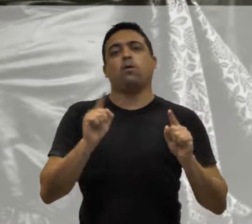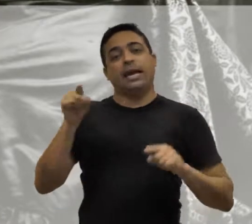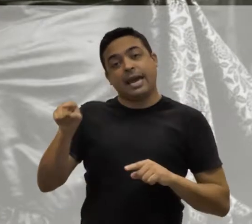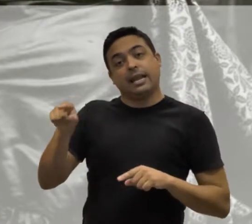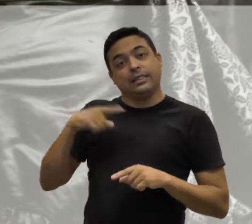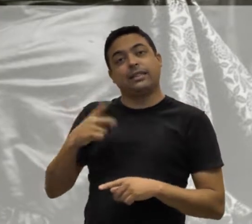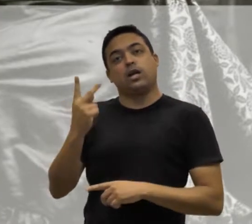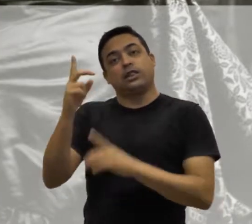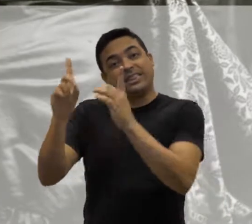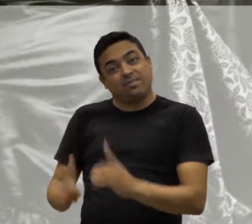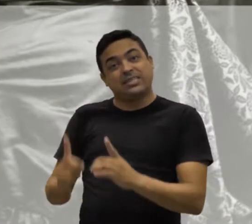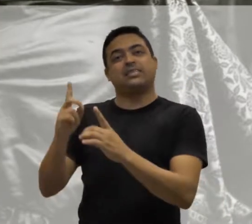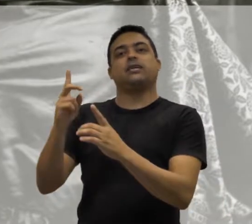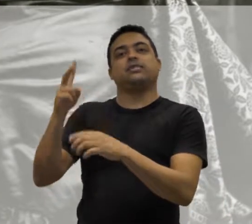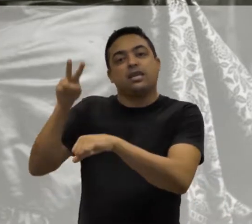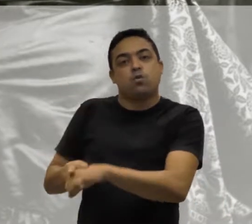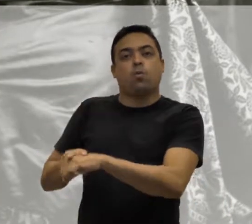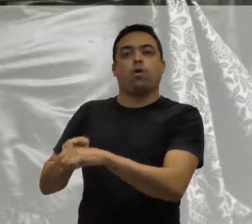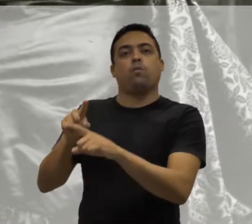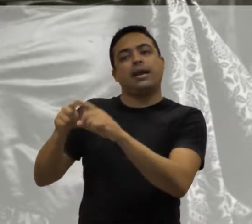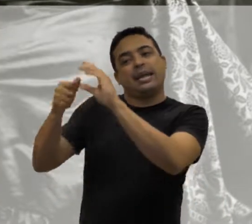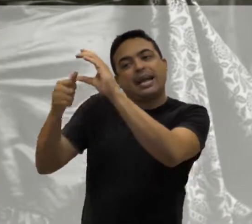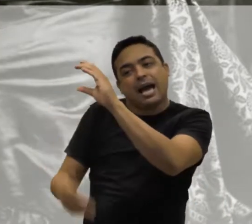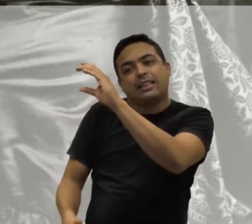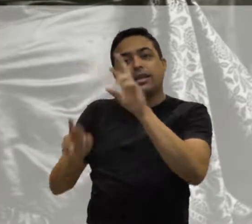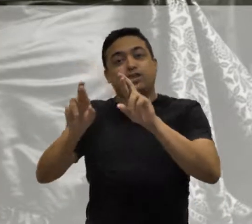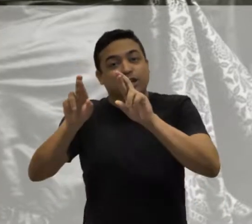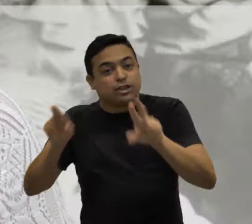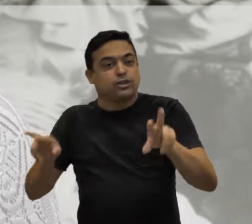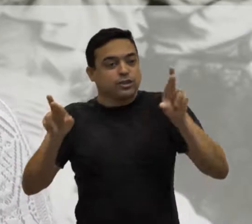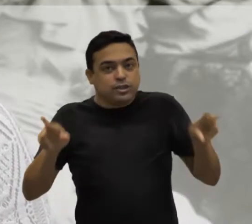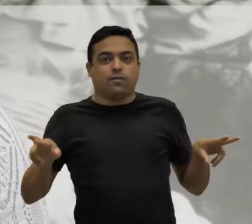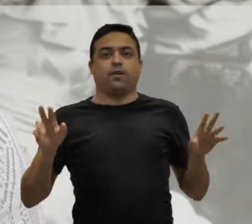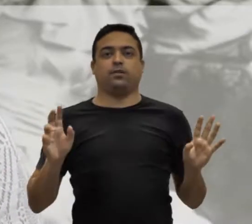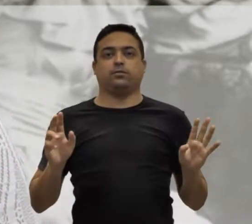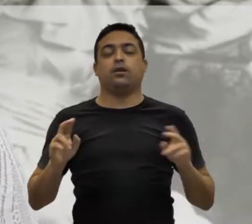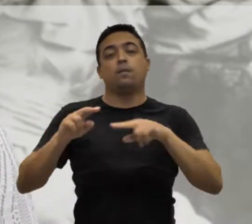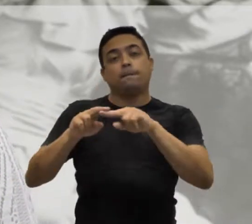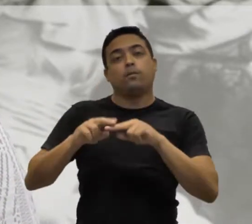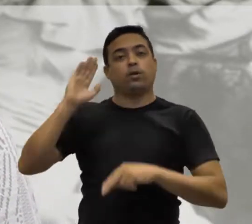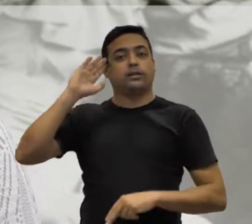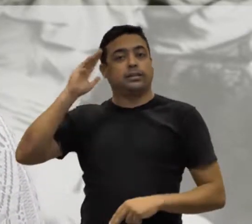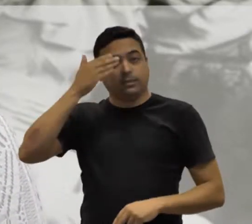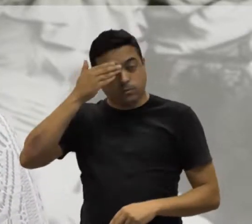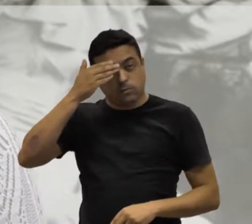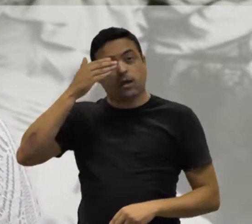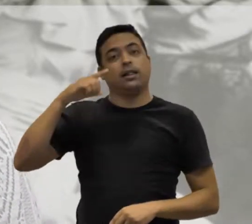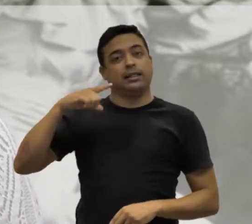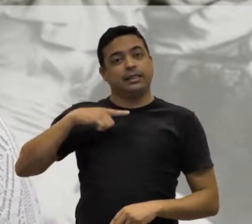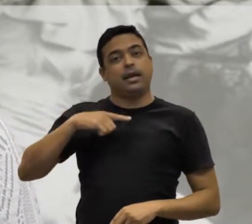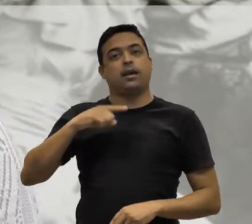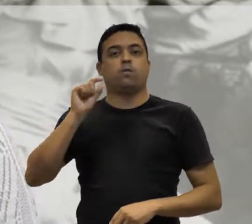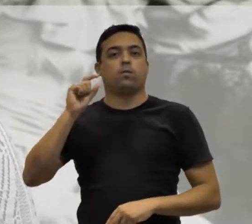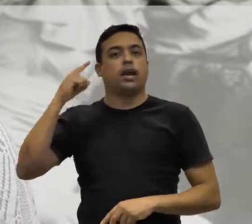de forma simultânea, o que lhe causa características específicas. A surdo-cegueira é um comprometimento em